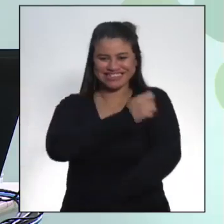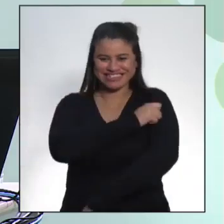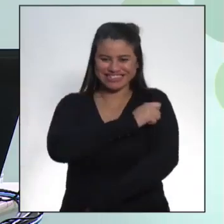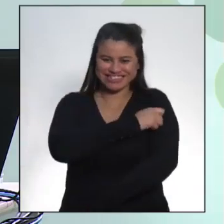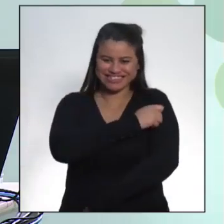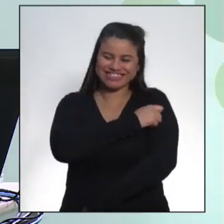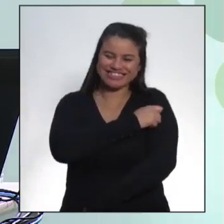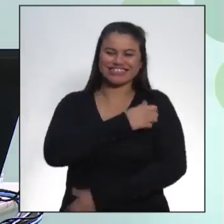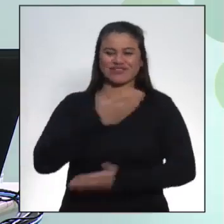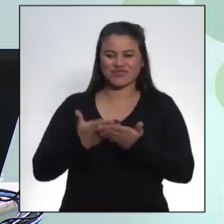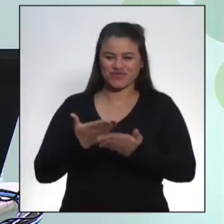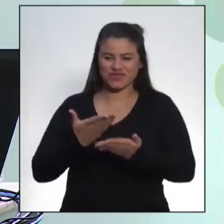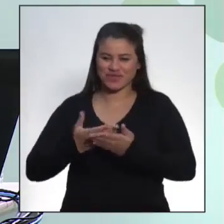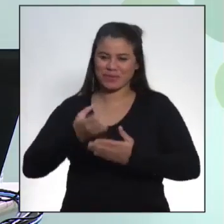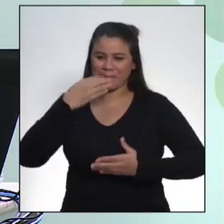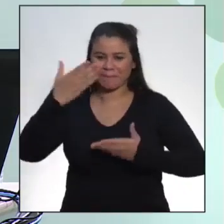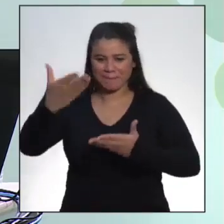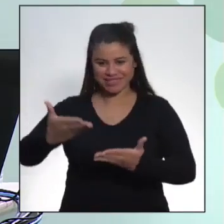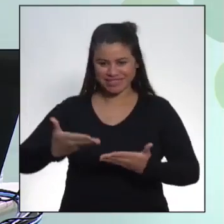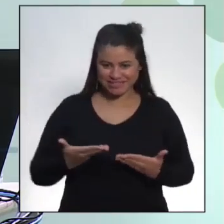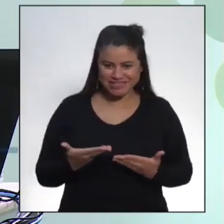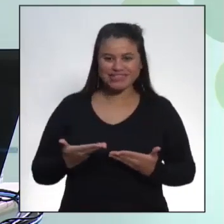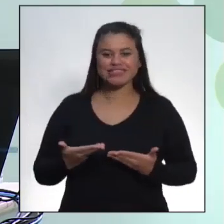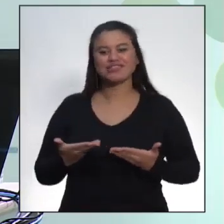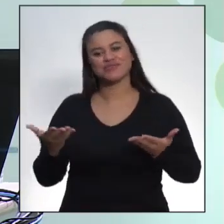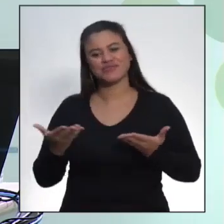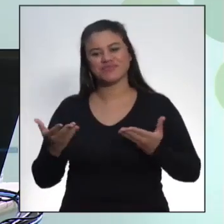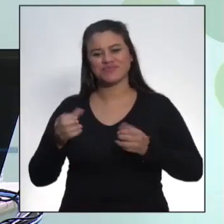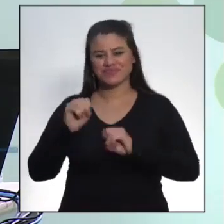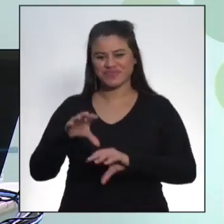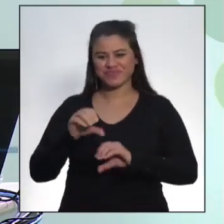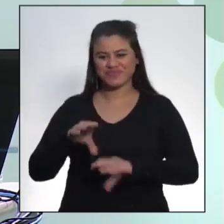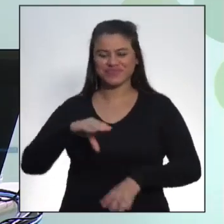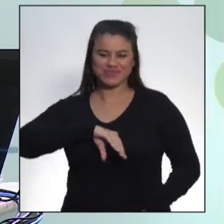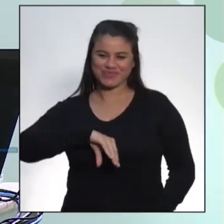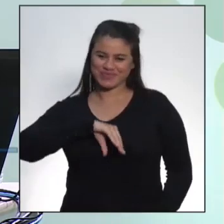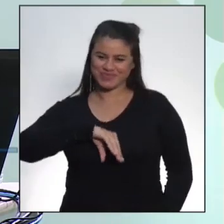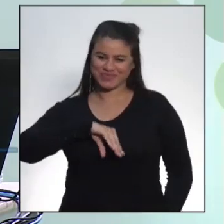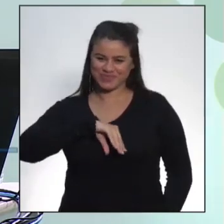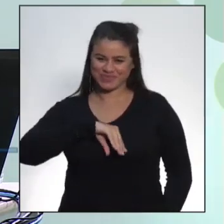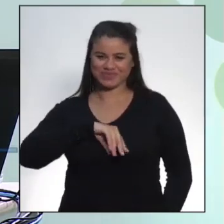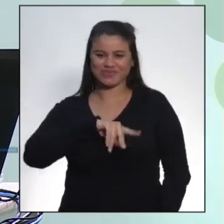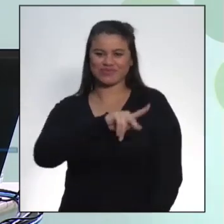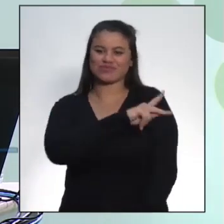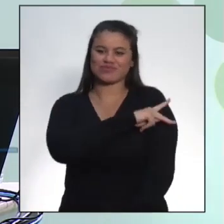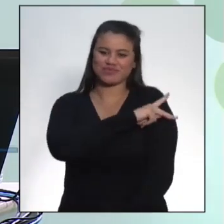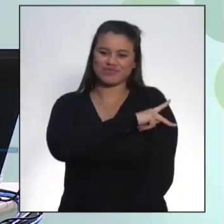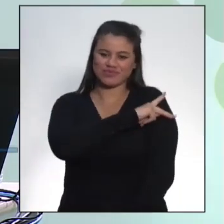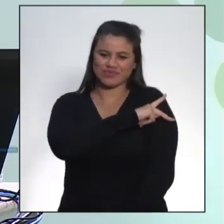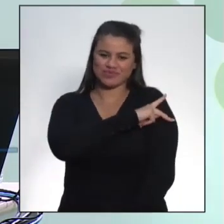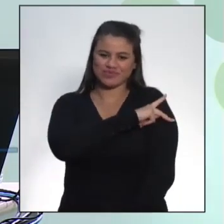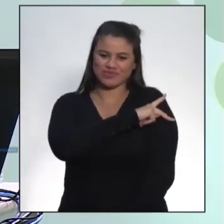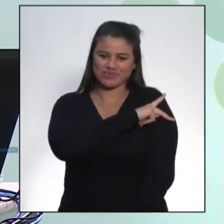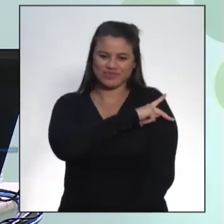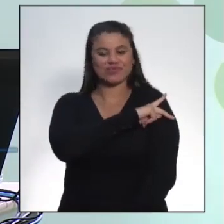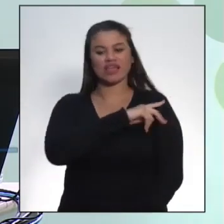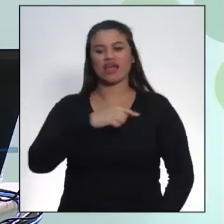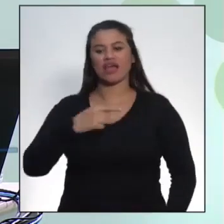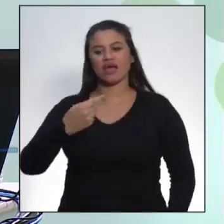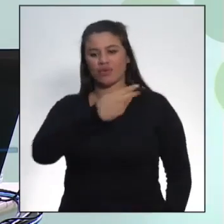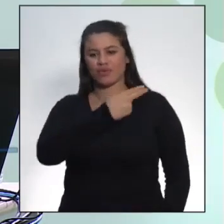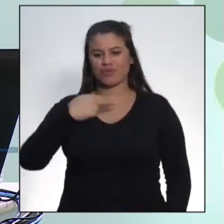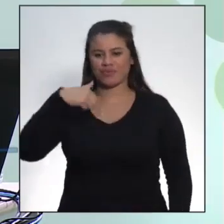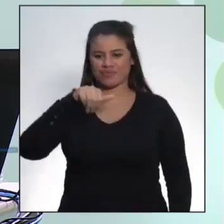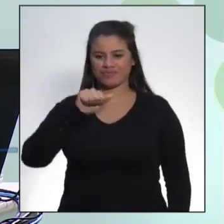alunos, estudantes, sejam bem-vindos à nossa aula de língua portuguesa, de segunda série do ensino médio. Eu sou a professora